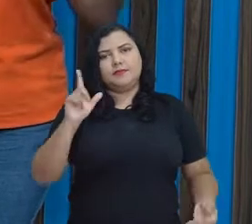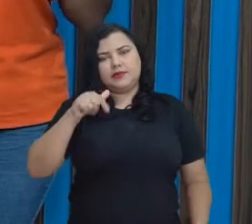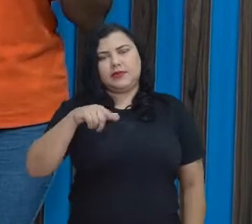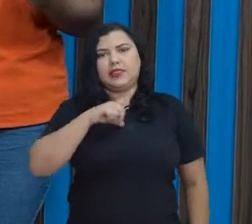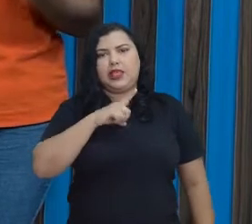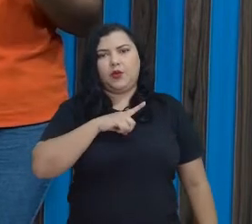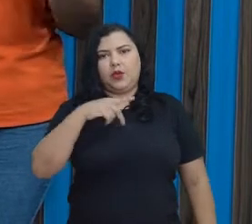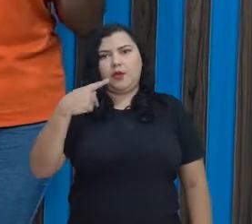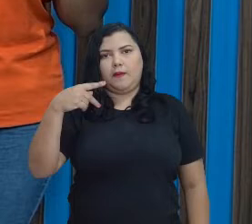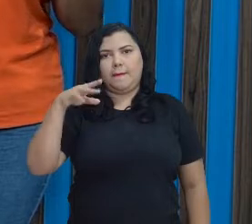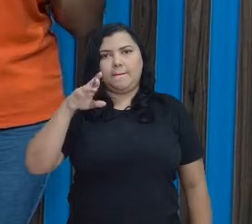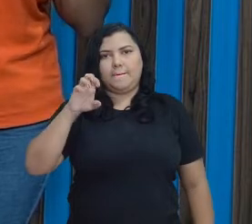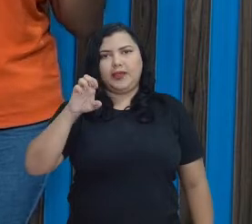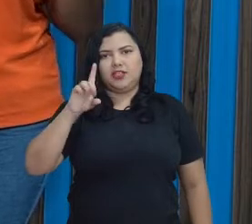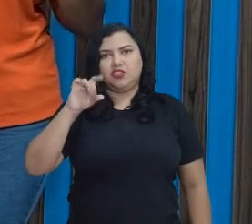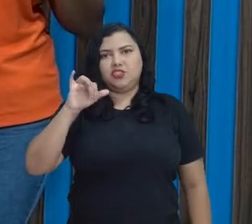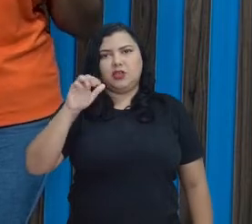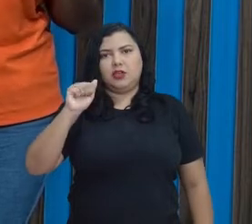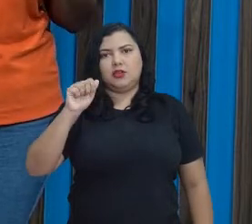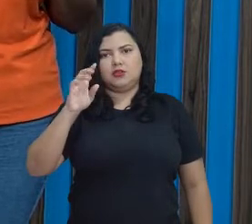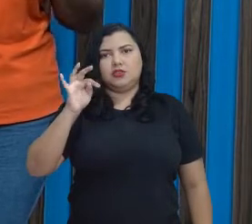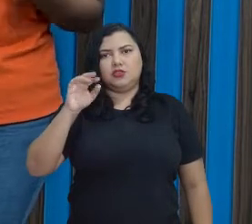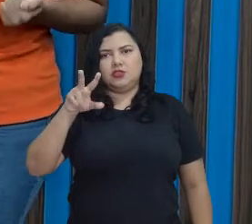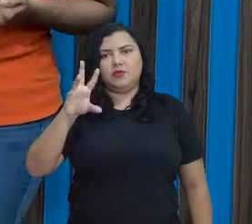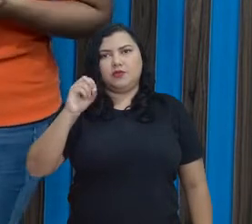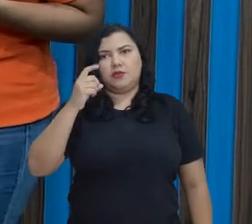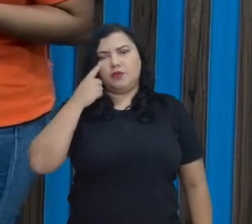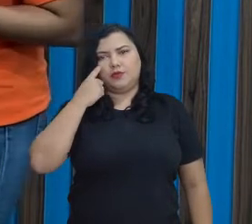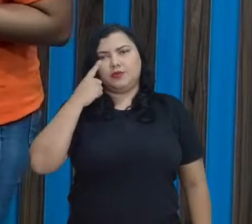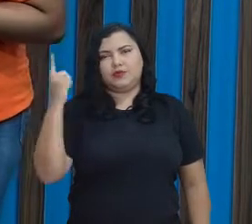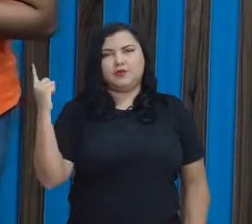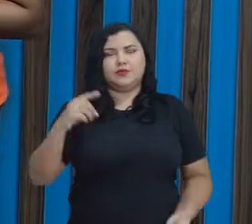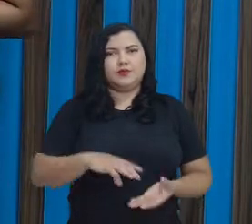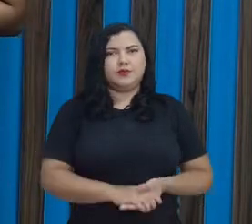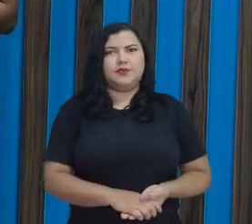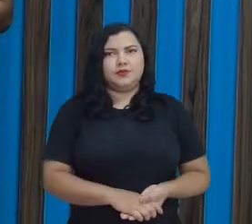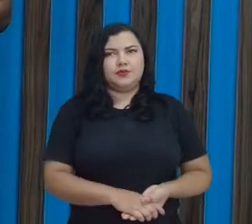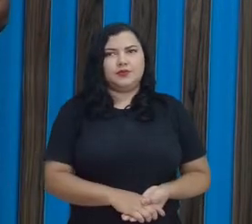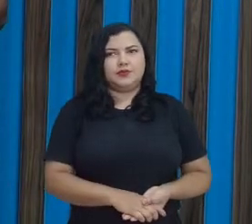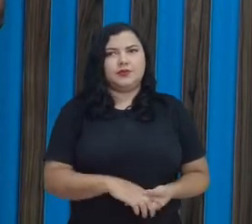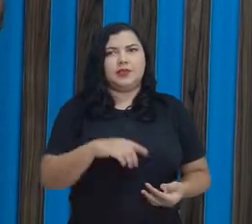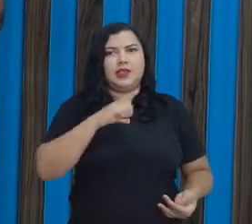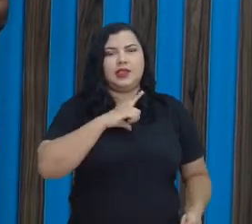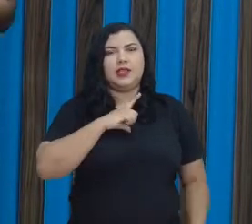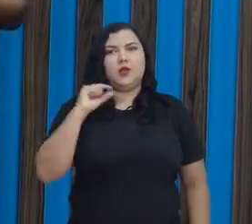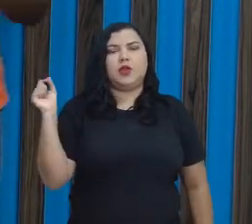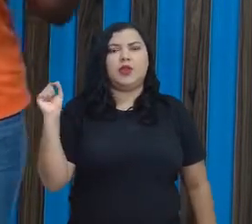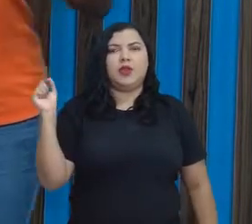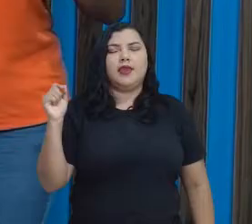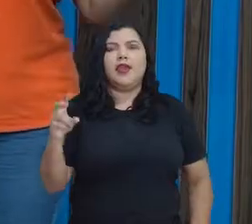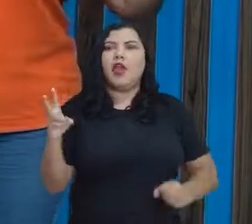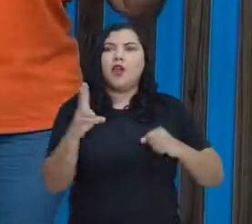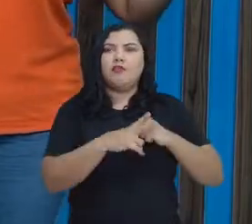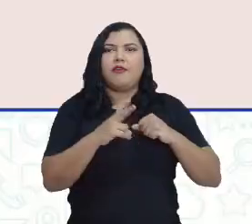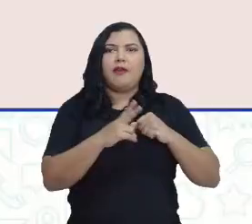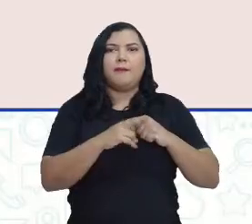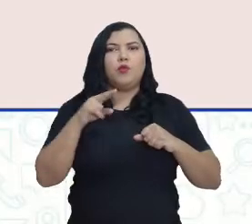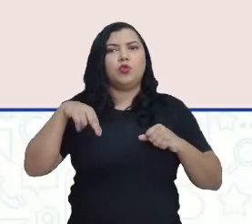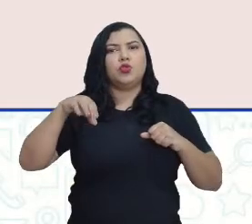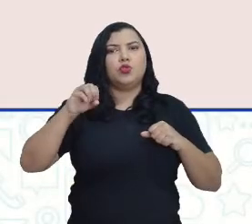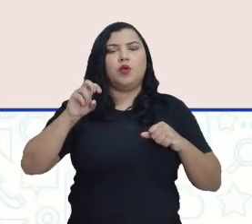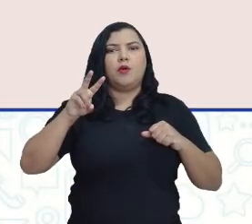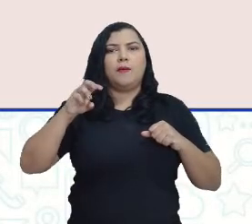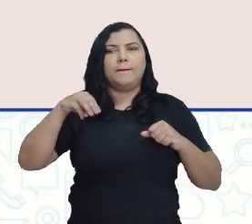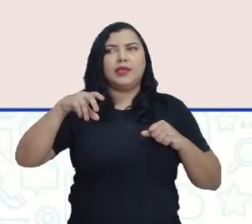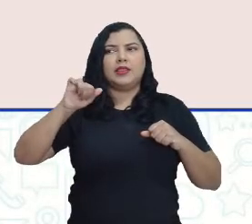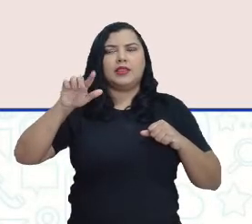o núcleo do nosso predicado, tá? E a gente tem o predicado verbo nominal, que de maneira simples vai